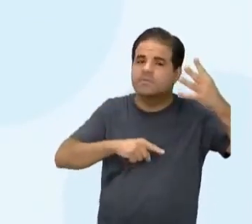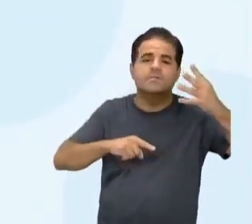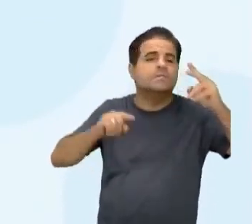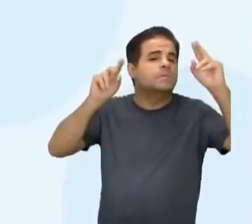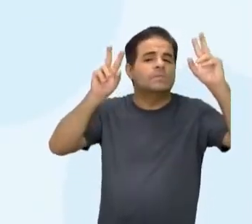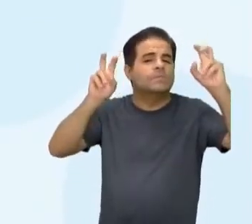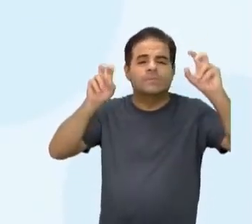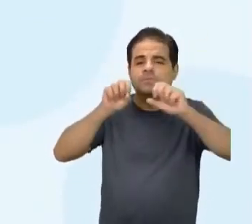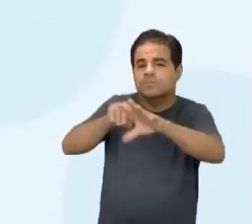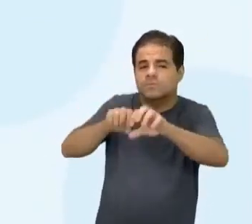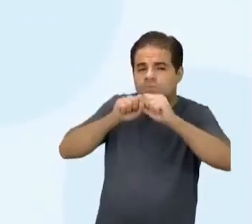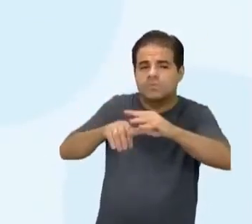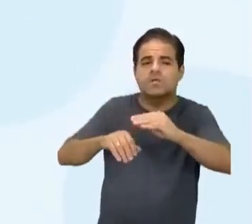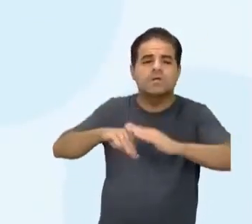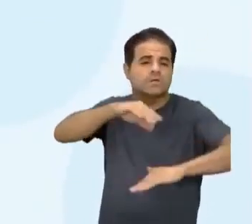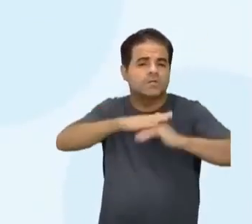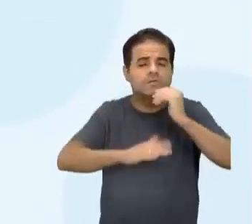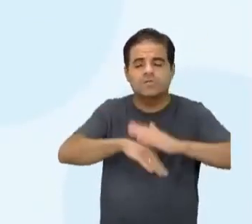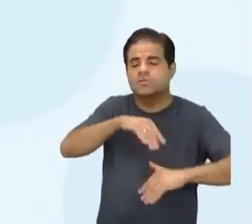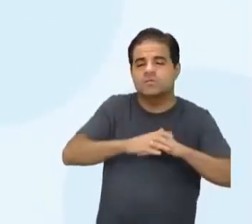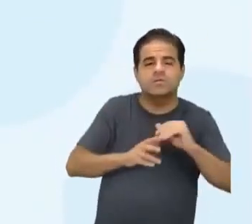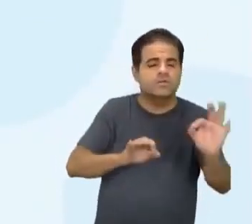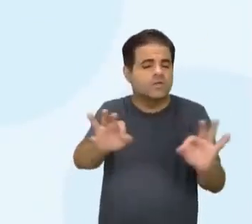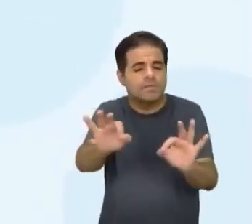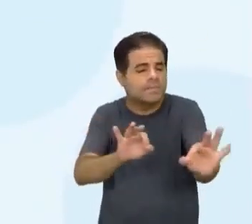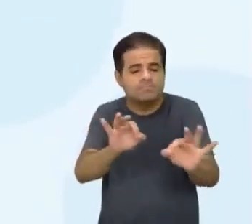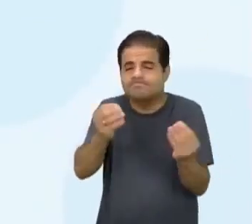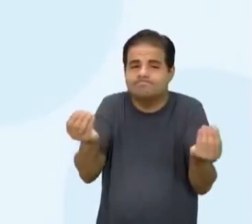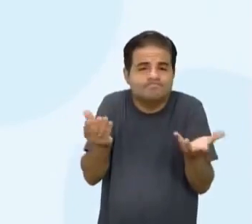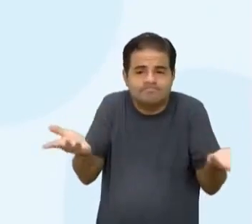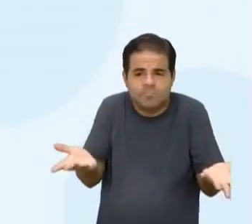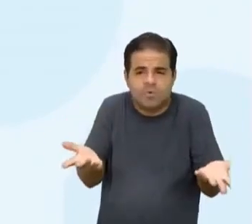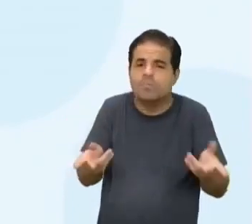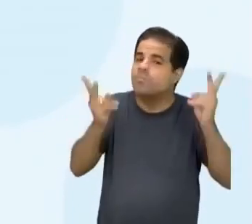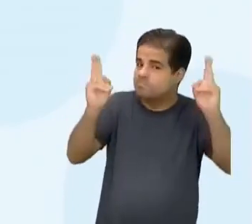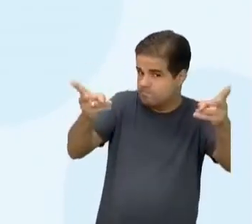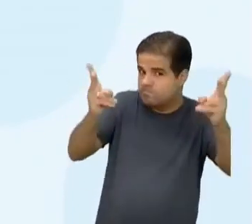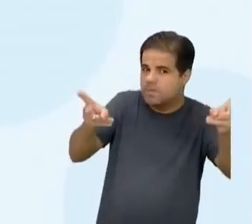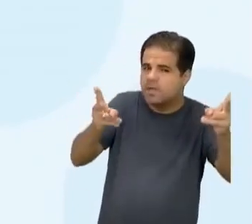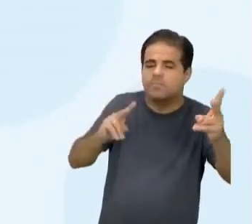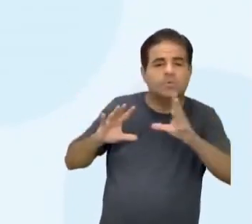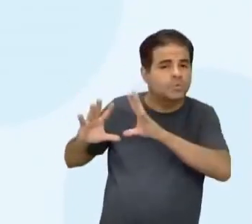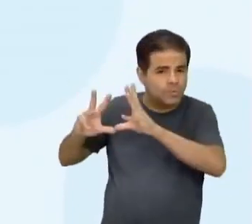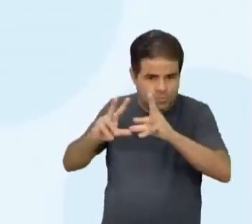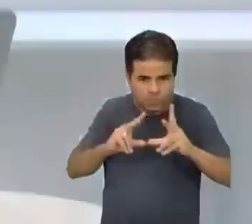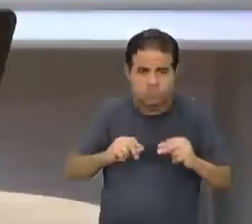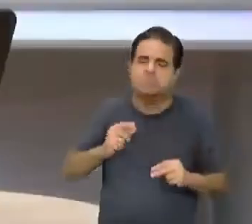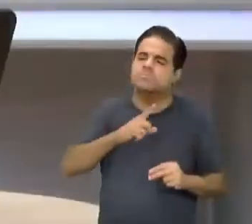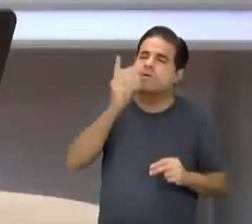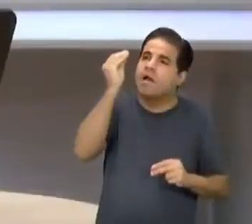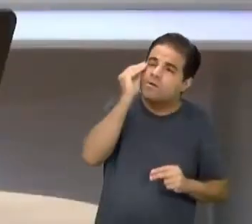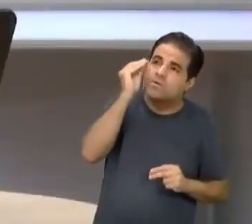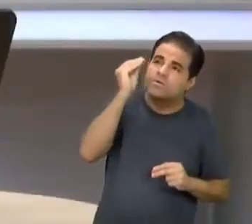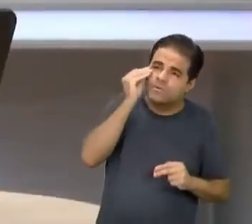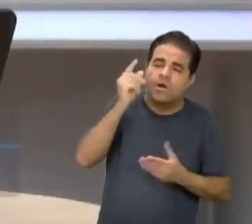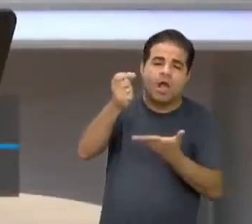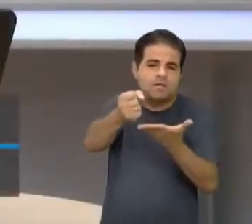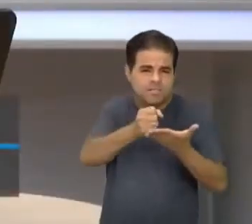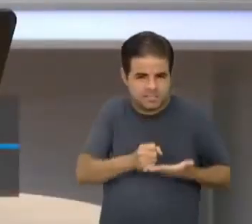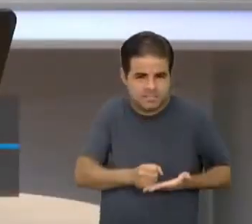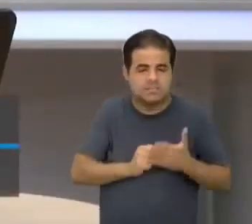pilares para a educação nas ações do planejamento? É a mesma história, né? Em todos aí a gente tentou